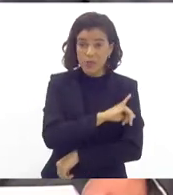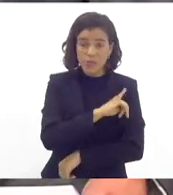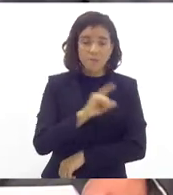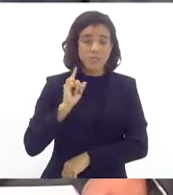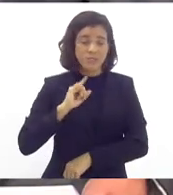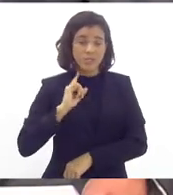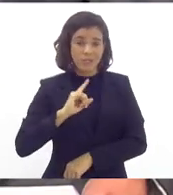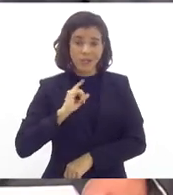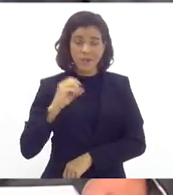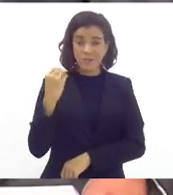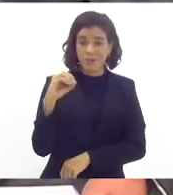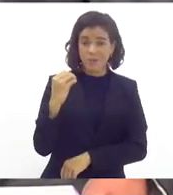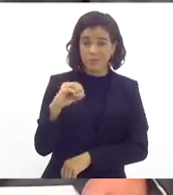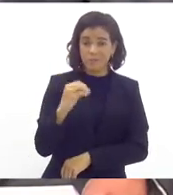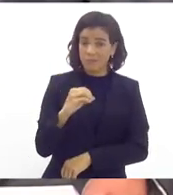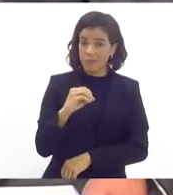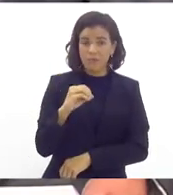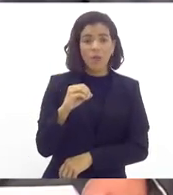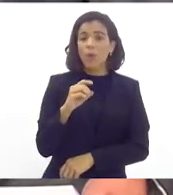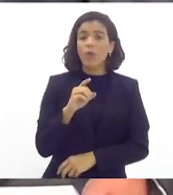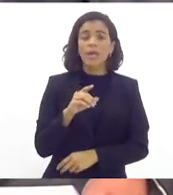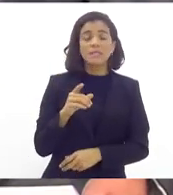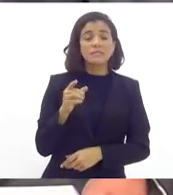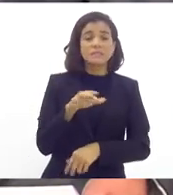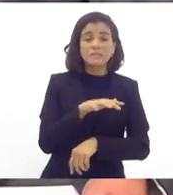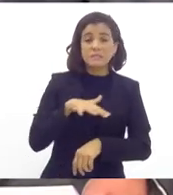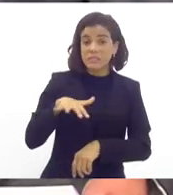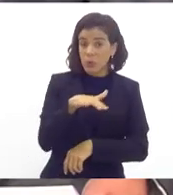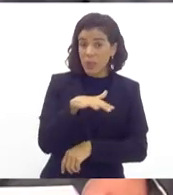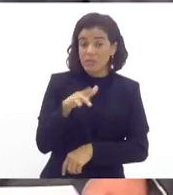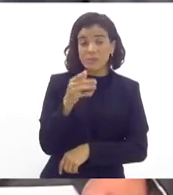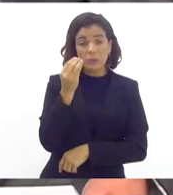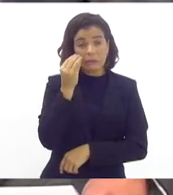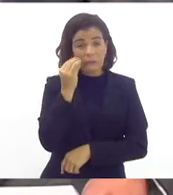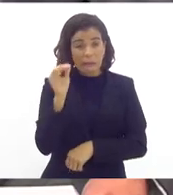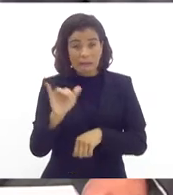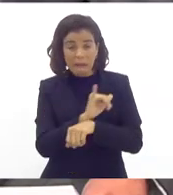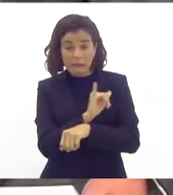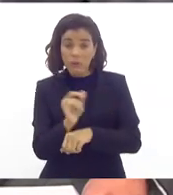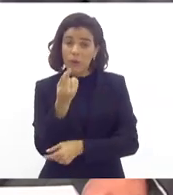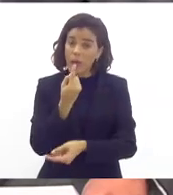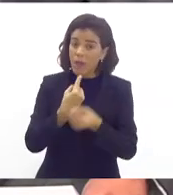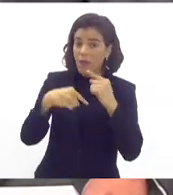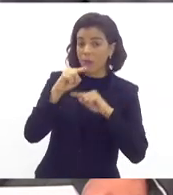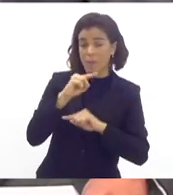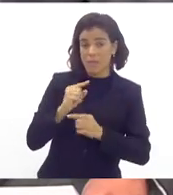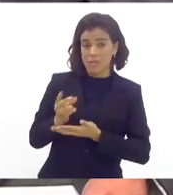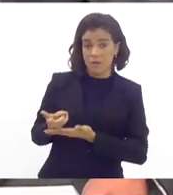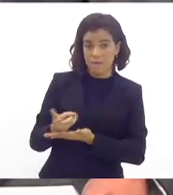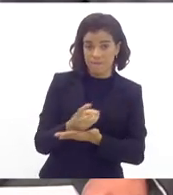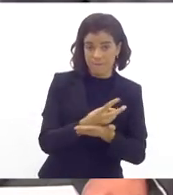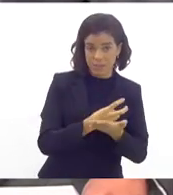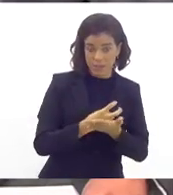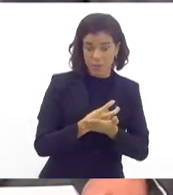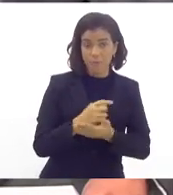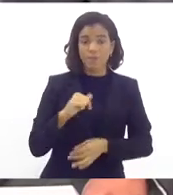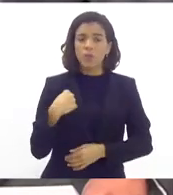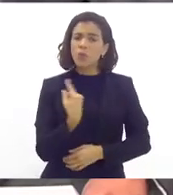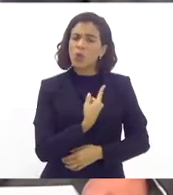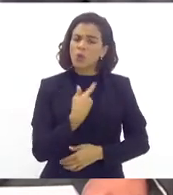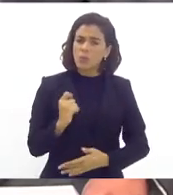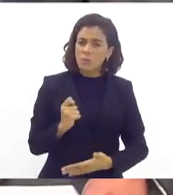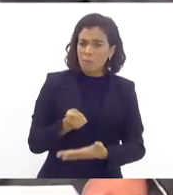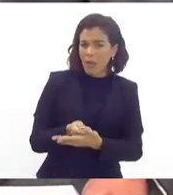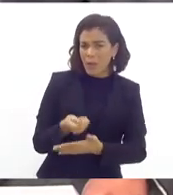Gerais e Rio Grande do Sul estão em regime de recuperação fiscal. O que é que nós estamos pagando em